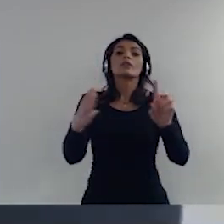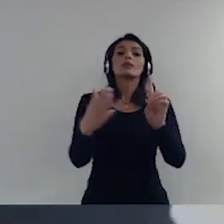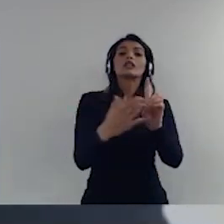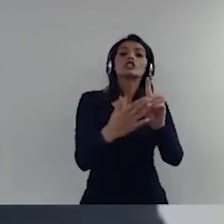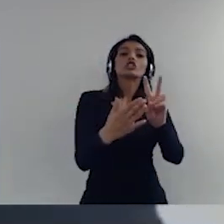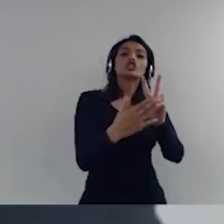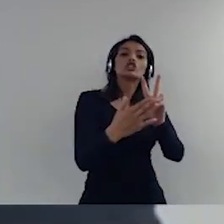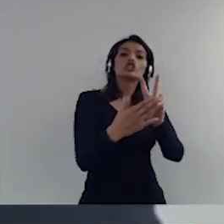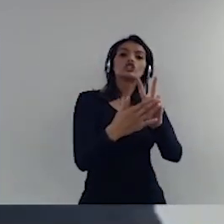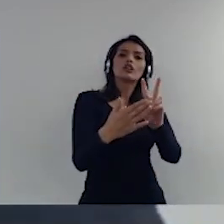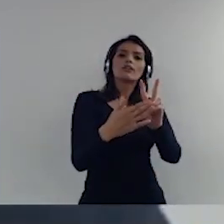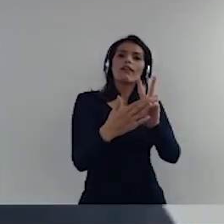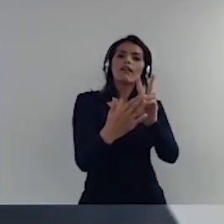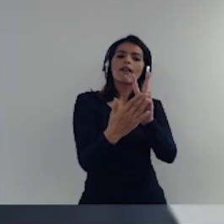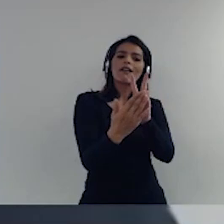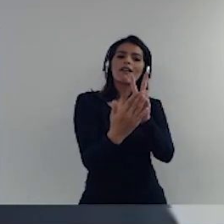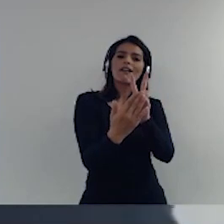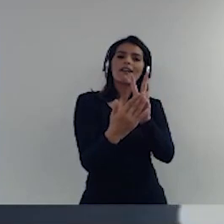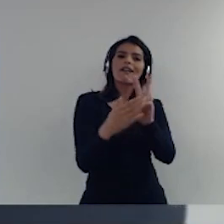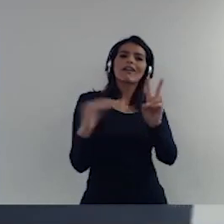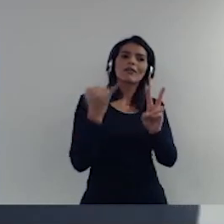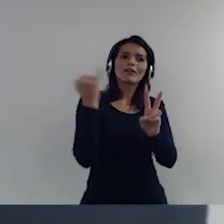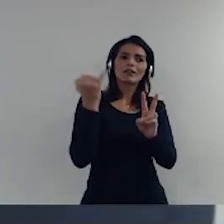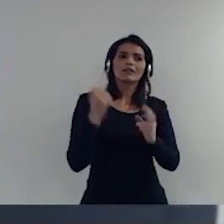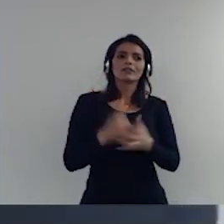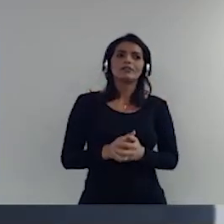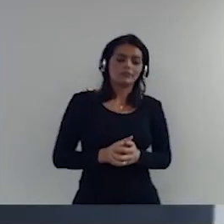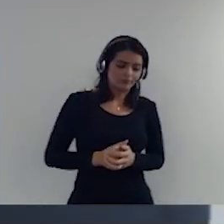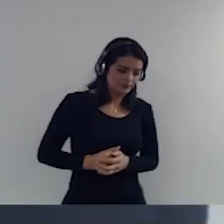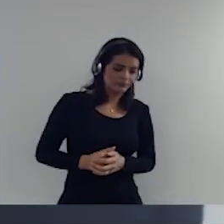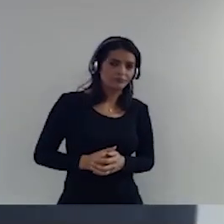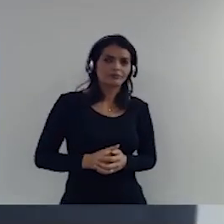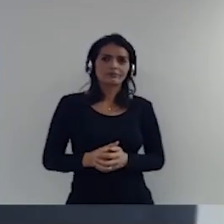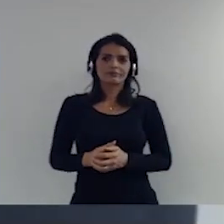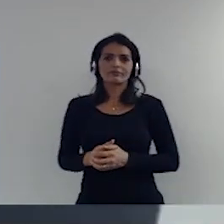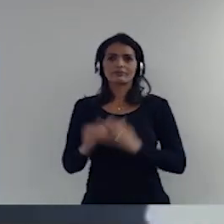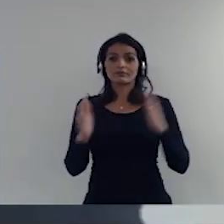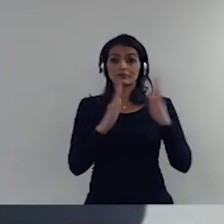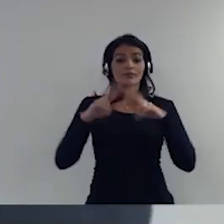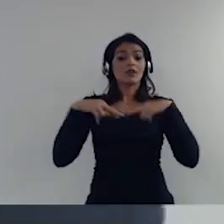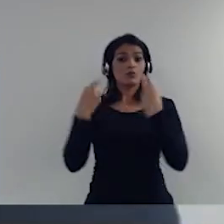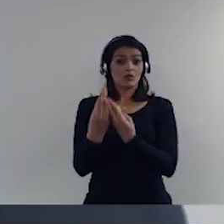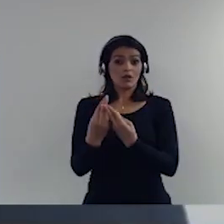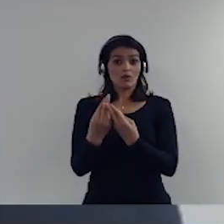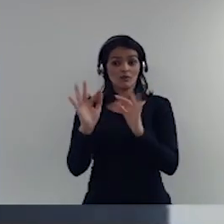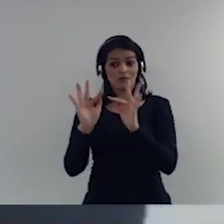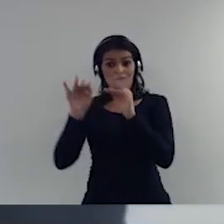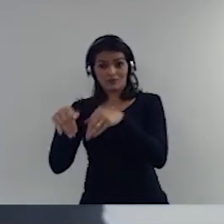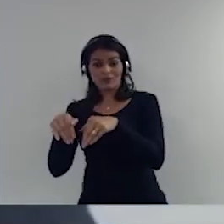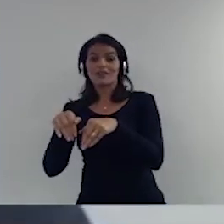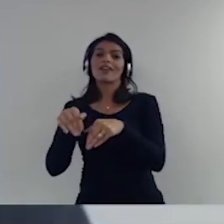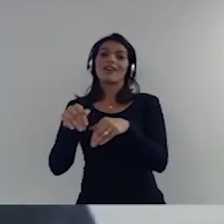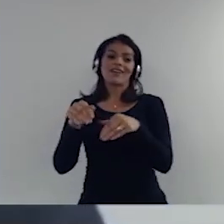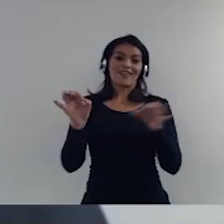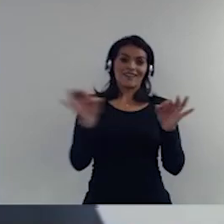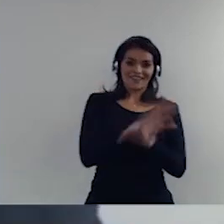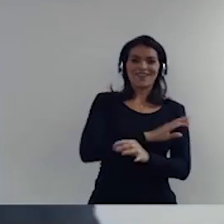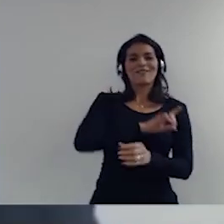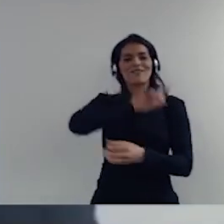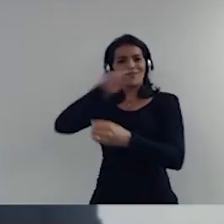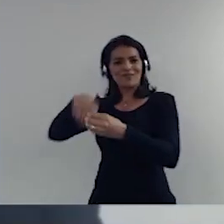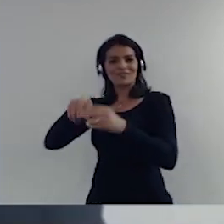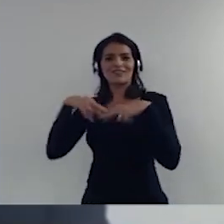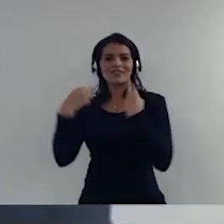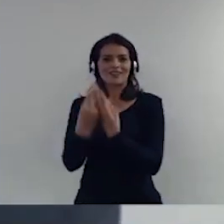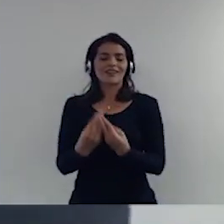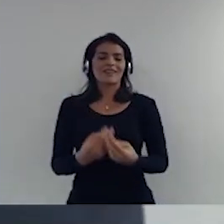interessante uma decisão. E eu estou até no meio da reunião, quando acabar aqui eu vou voltar para a reunião, que foi a DPF, a Arguição